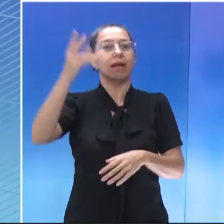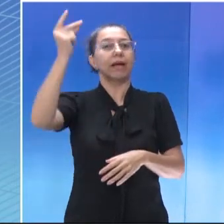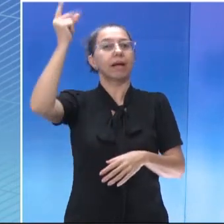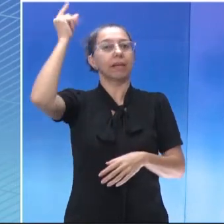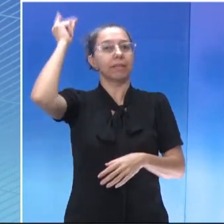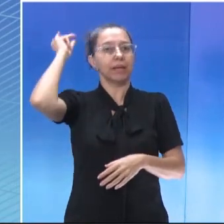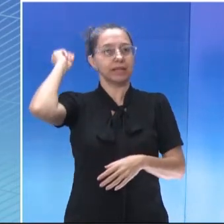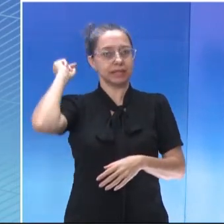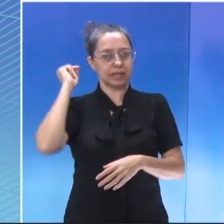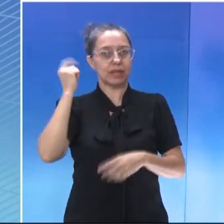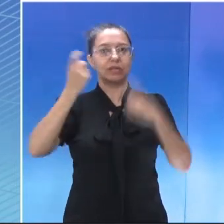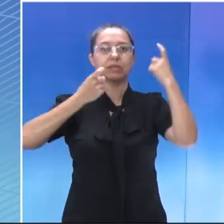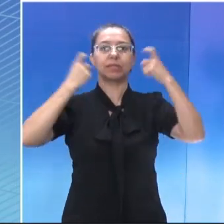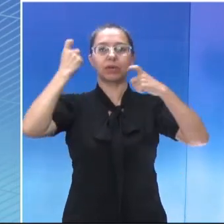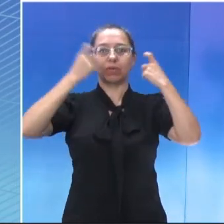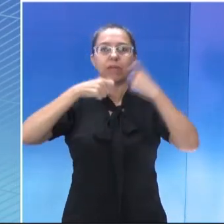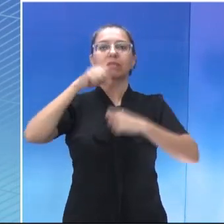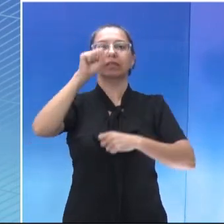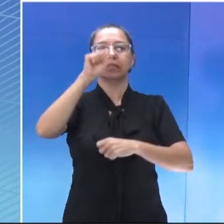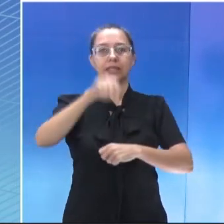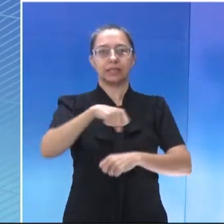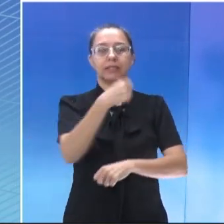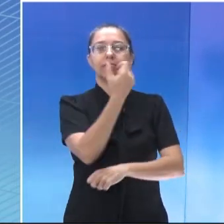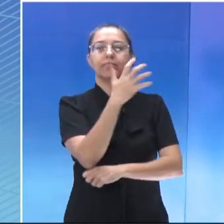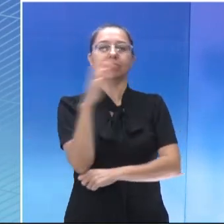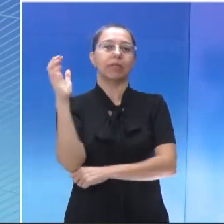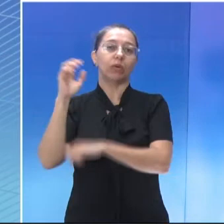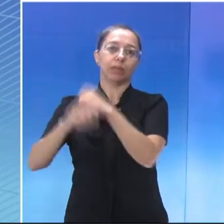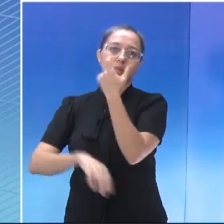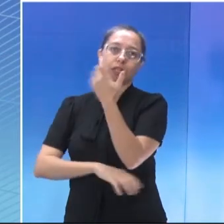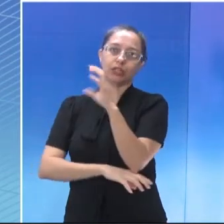preocupavam com o meio ambiente, né? Ao contrário do que já